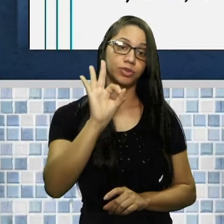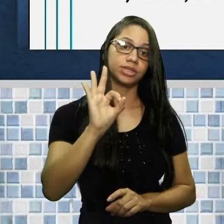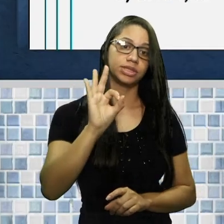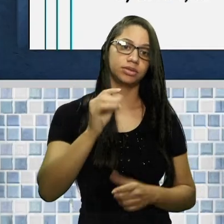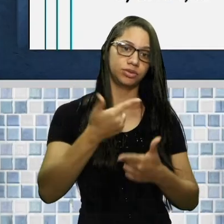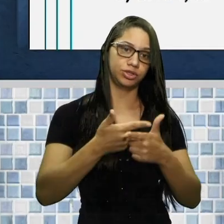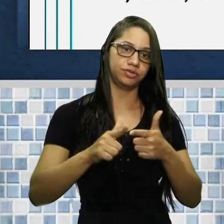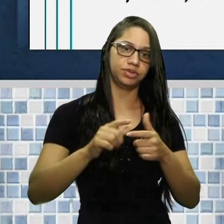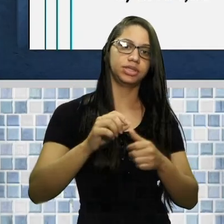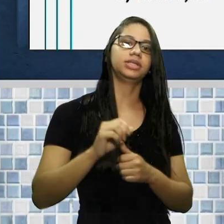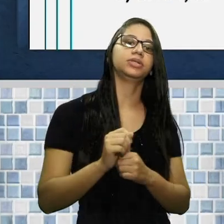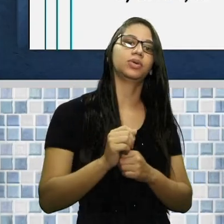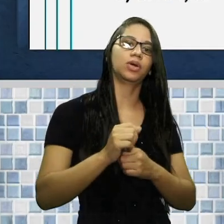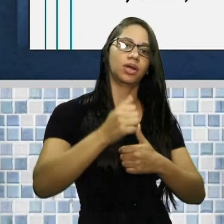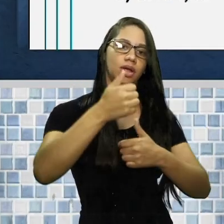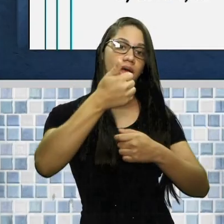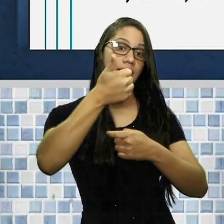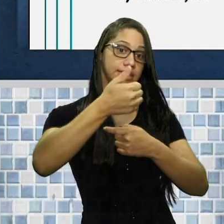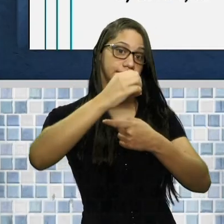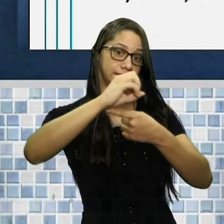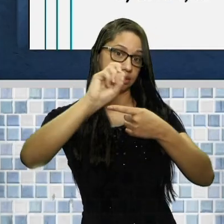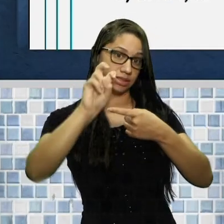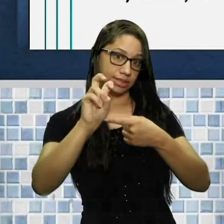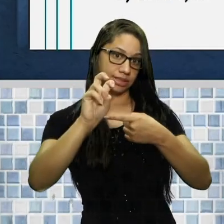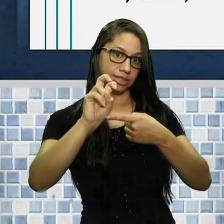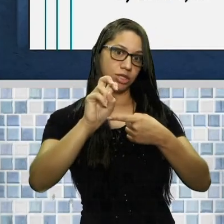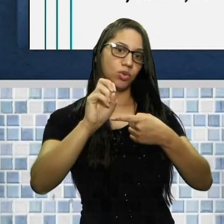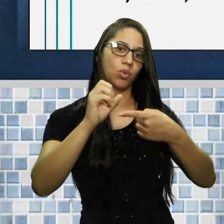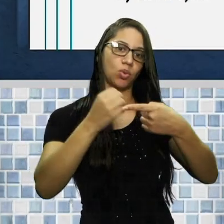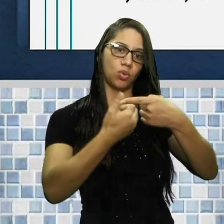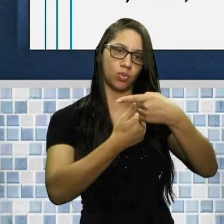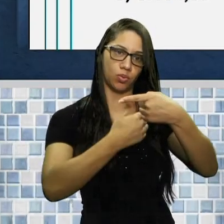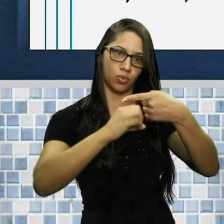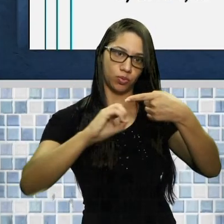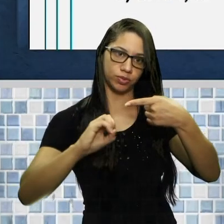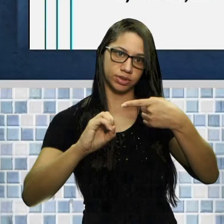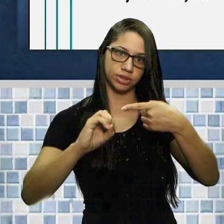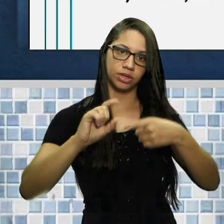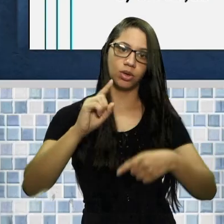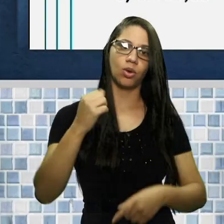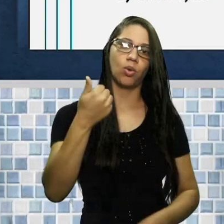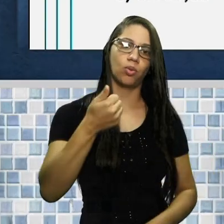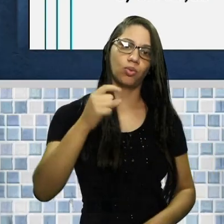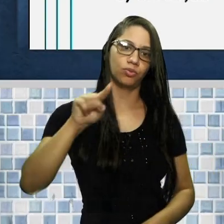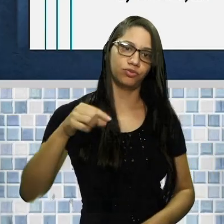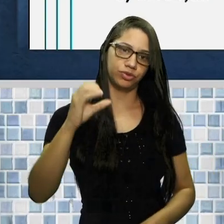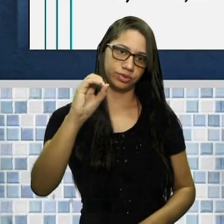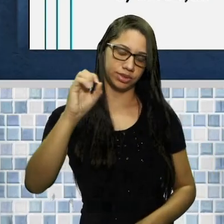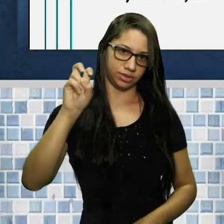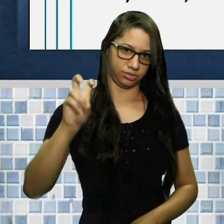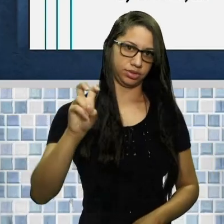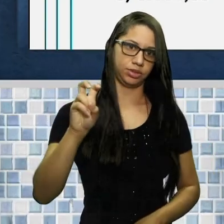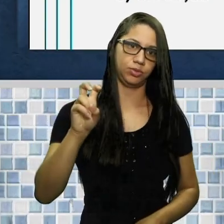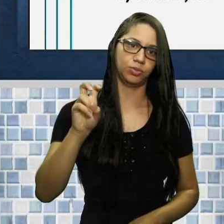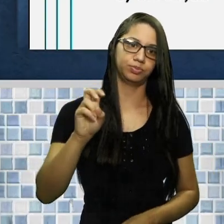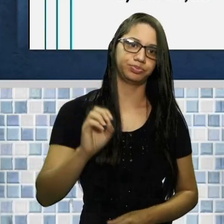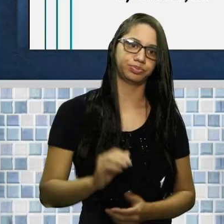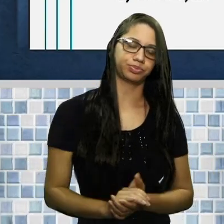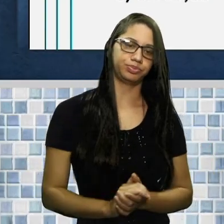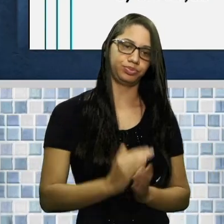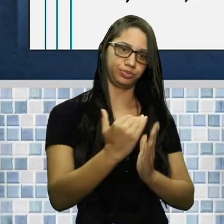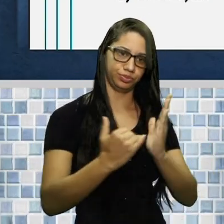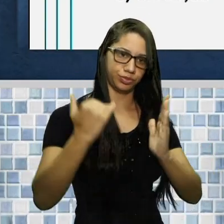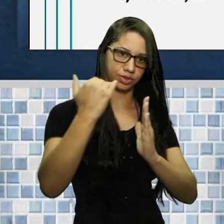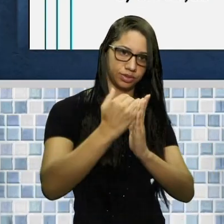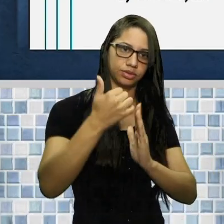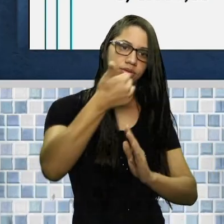105%. Dividindo 105 por 100, encontramos 1,05. Agora é a vez do 8%, que também é um